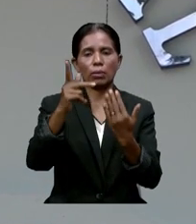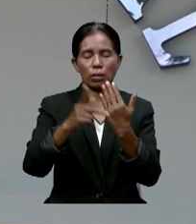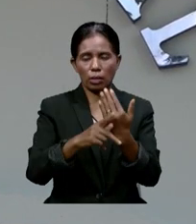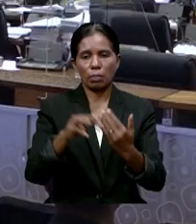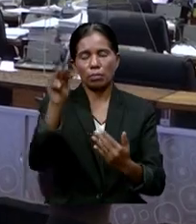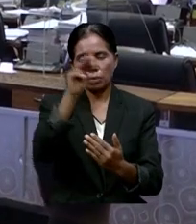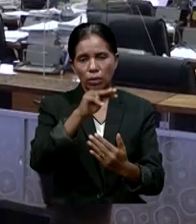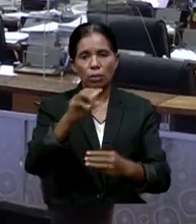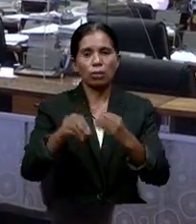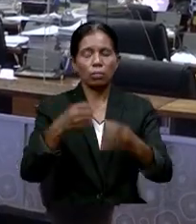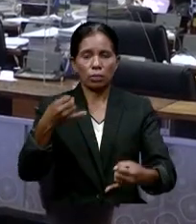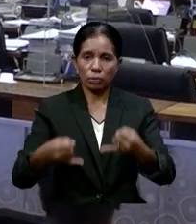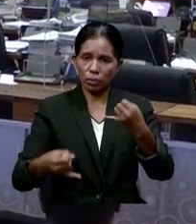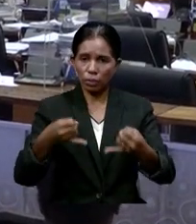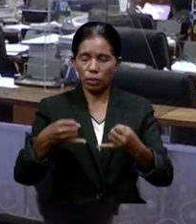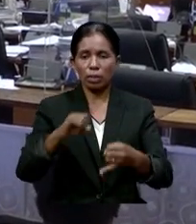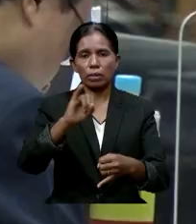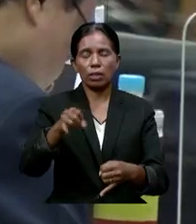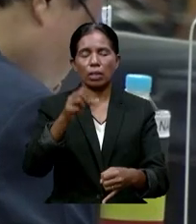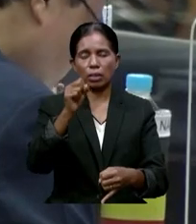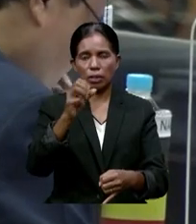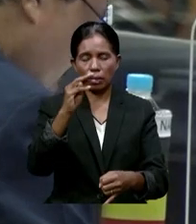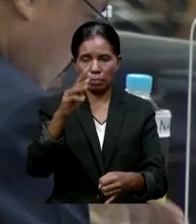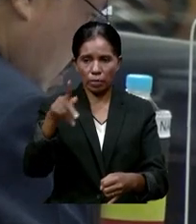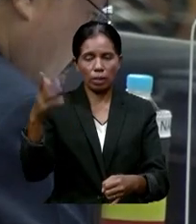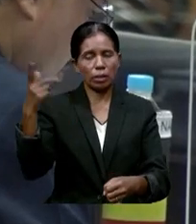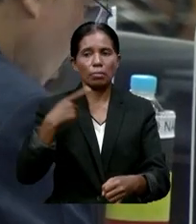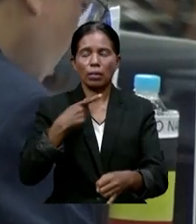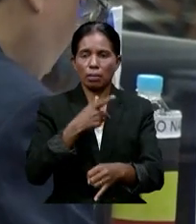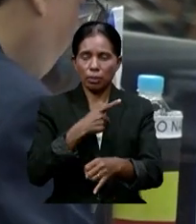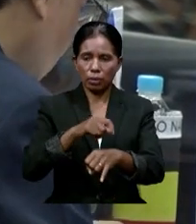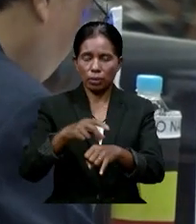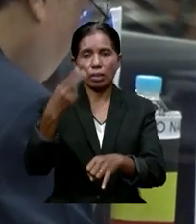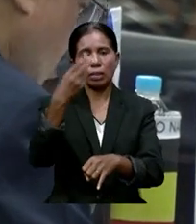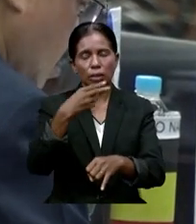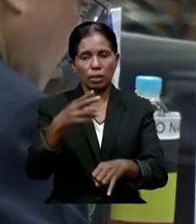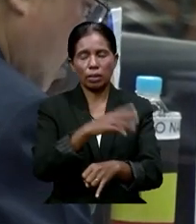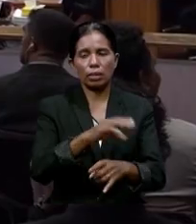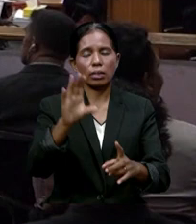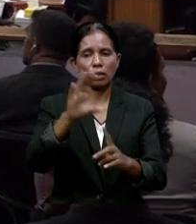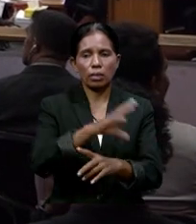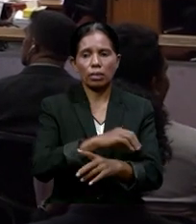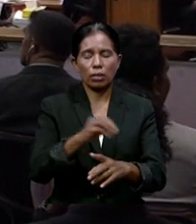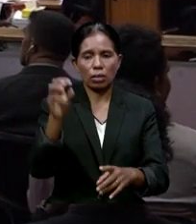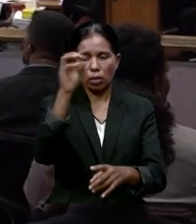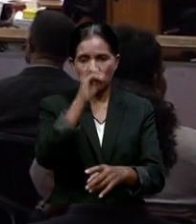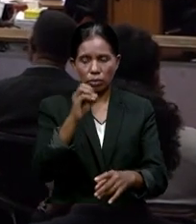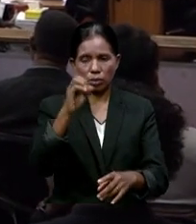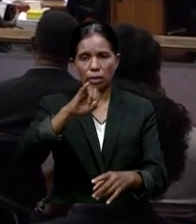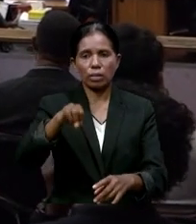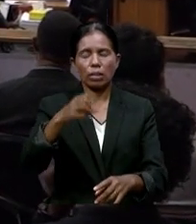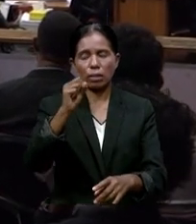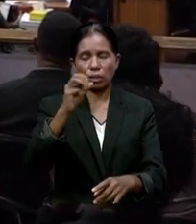Monitorização Sistema Judicial, CASISIMP, e o Parlamento Nacional, Quintané. Coordenador Unidade Observador ZISIMP,